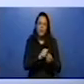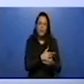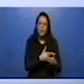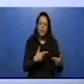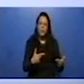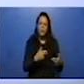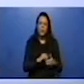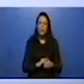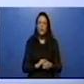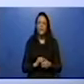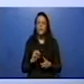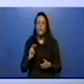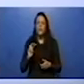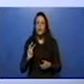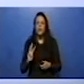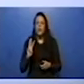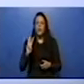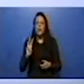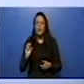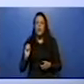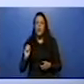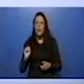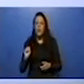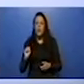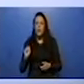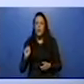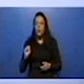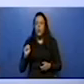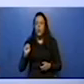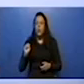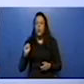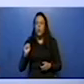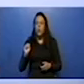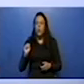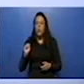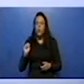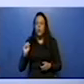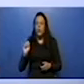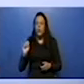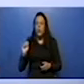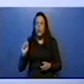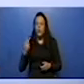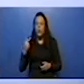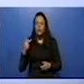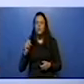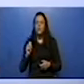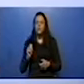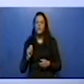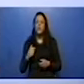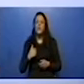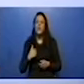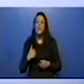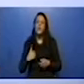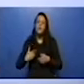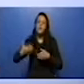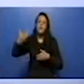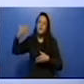wash, lavar. Ao dizer isso no passado, lavou, lavei,